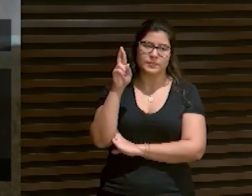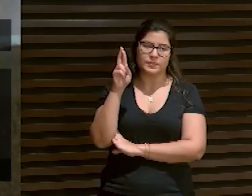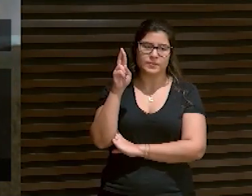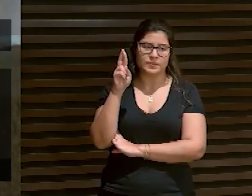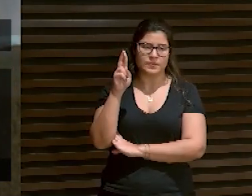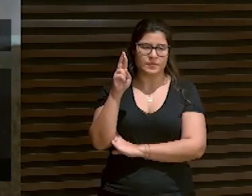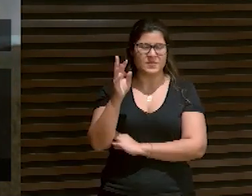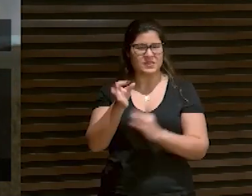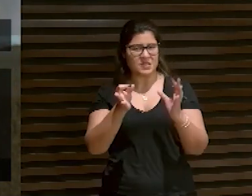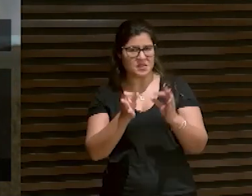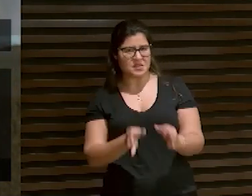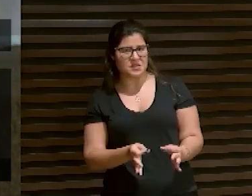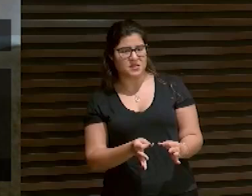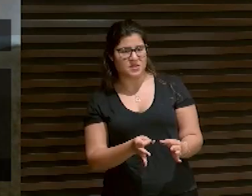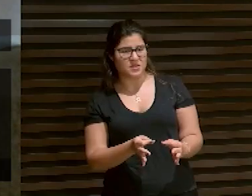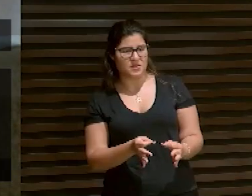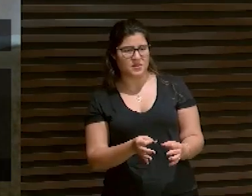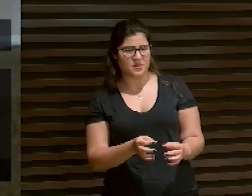tua ira?